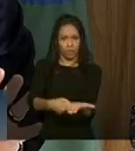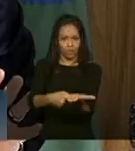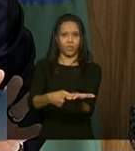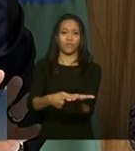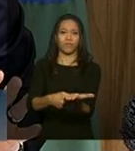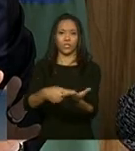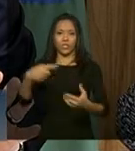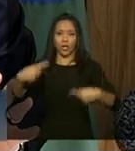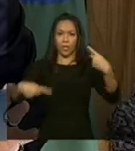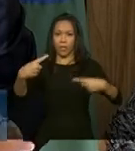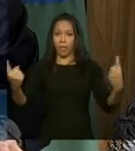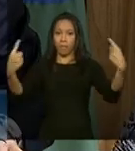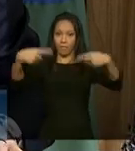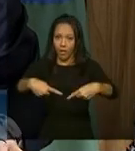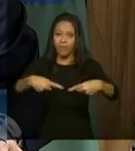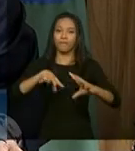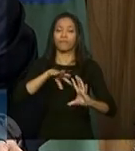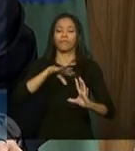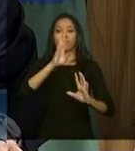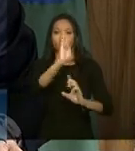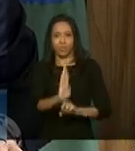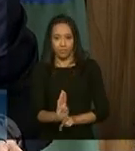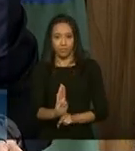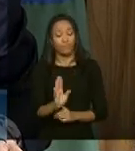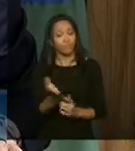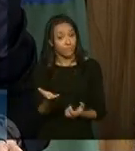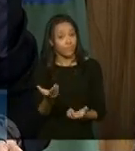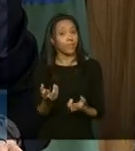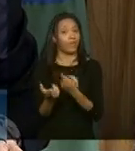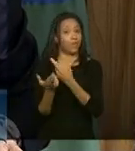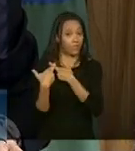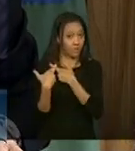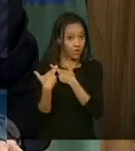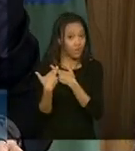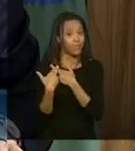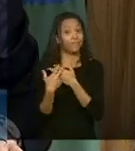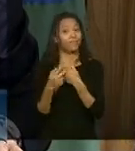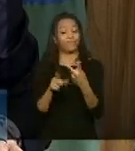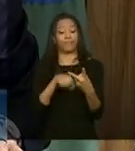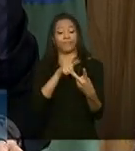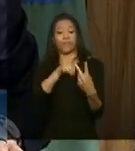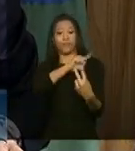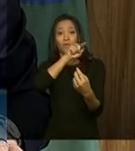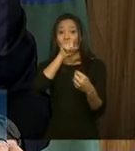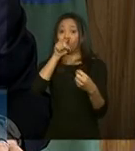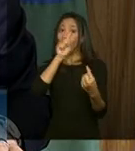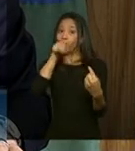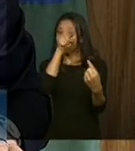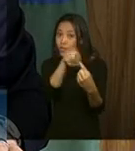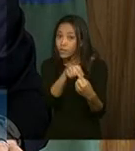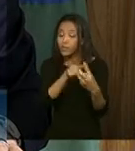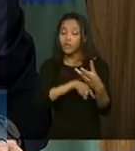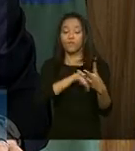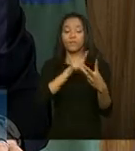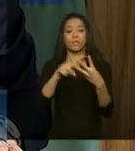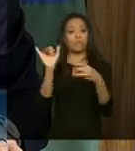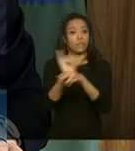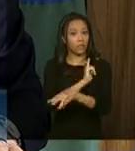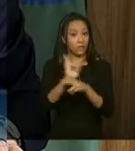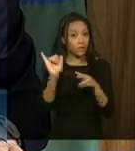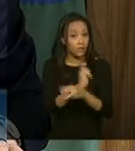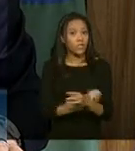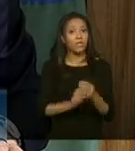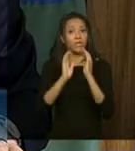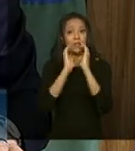competitividade no Brasil, com responsabilidade, com objetivos, com estratégias, com metas e com